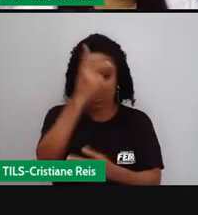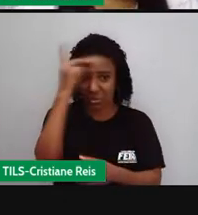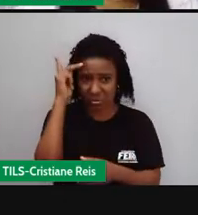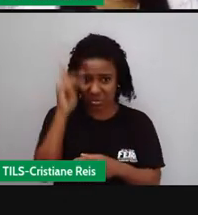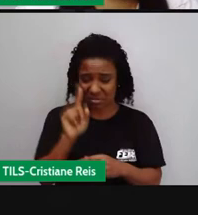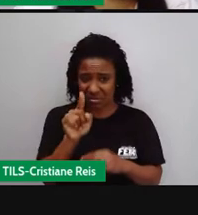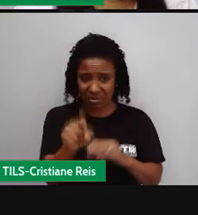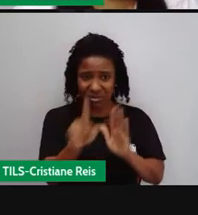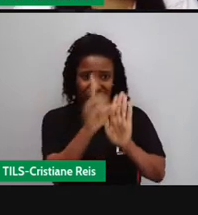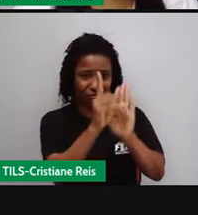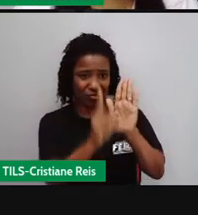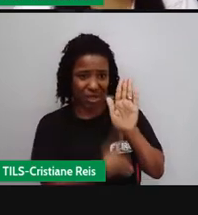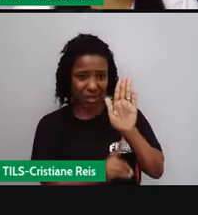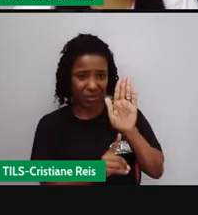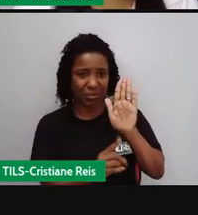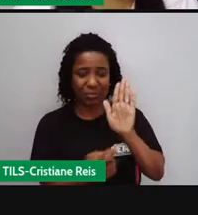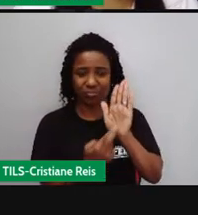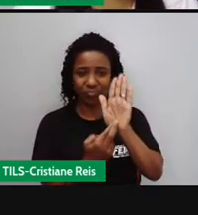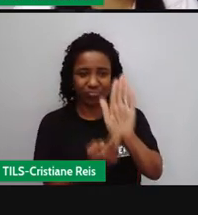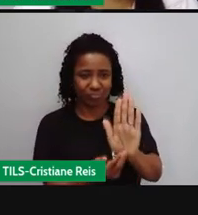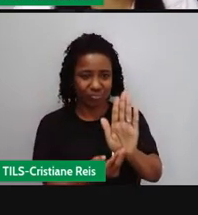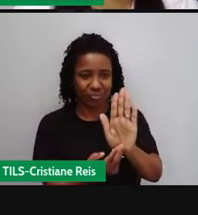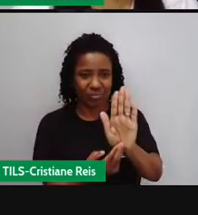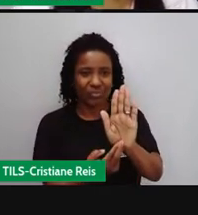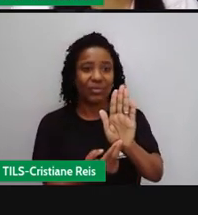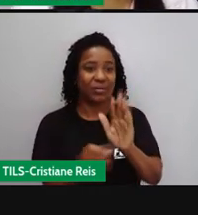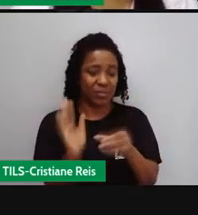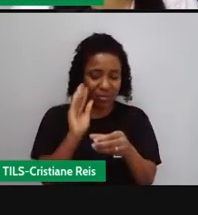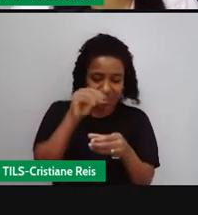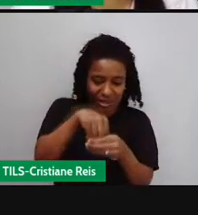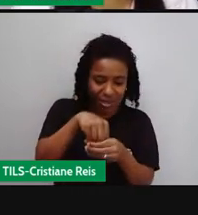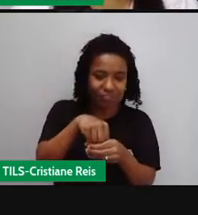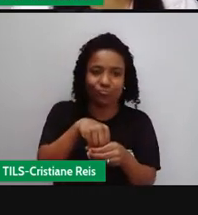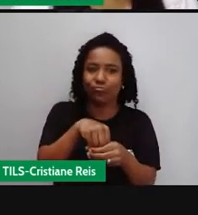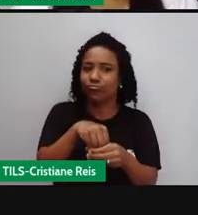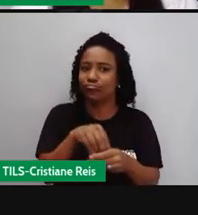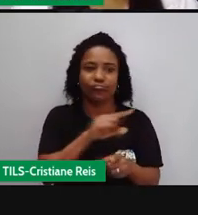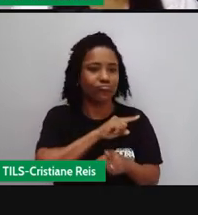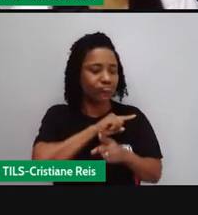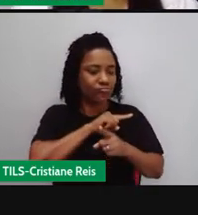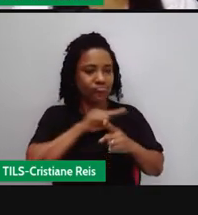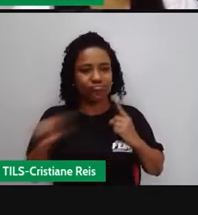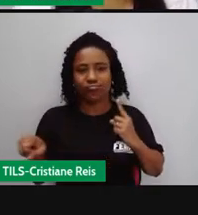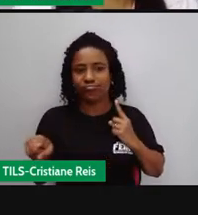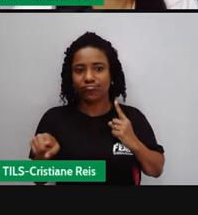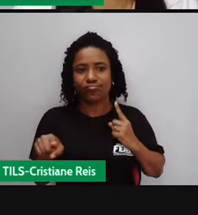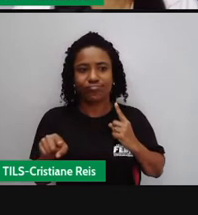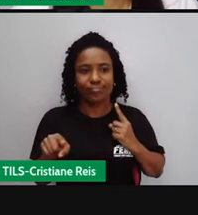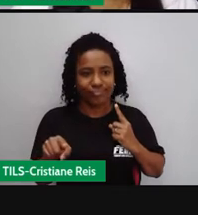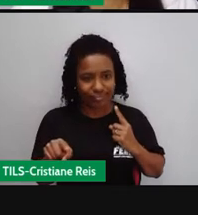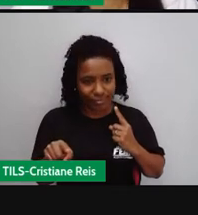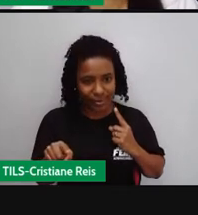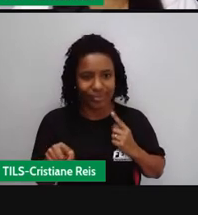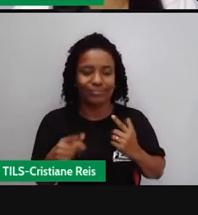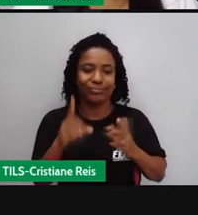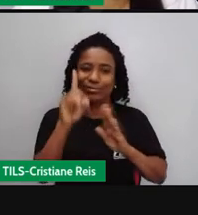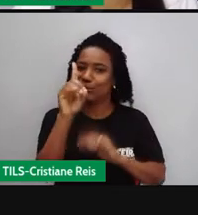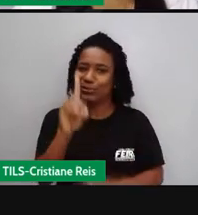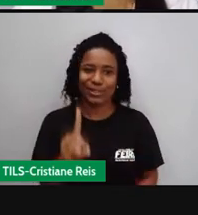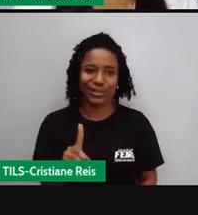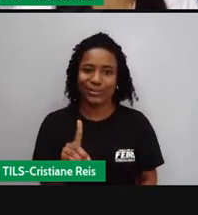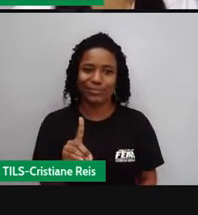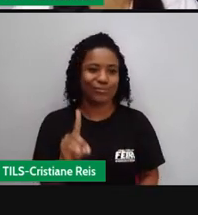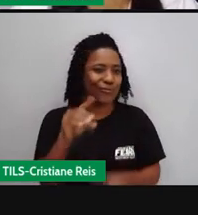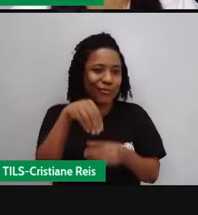e de escolher. Nesse período aí, né, existia a decisão era tomada aí apenas